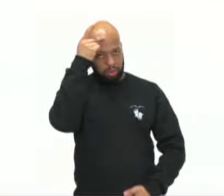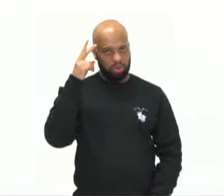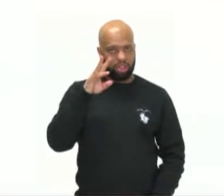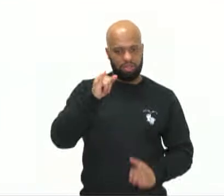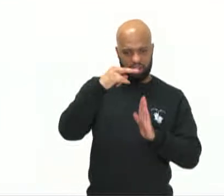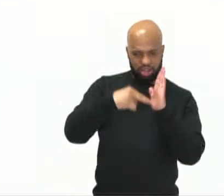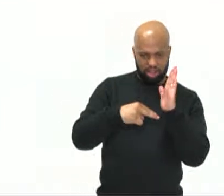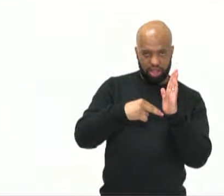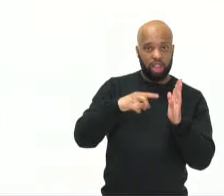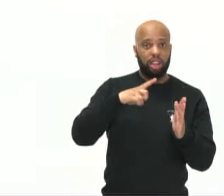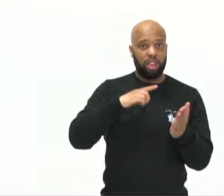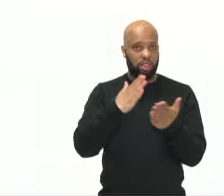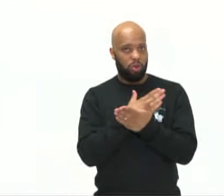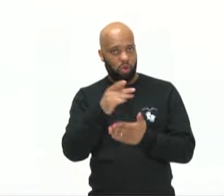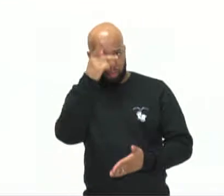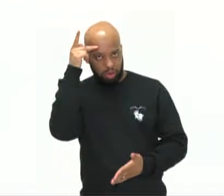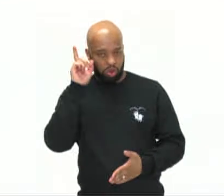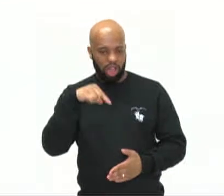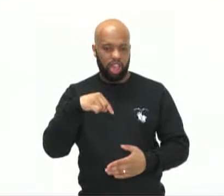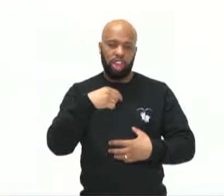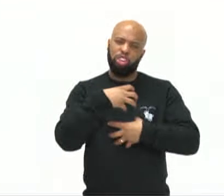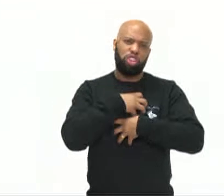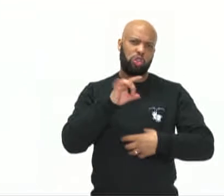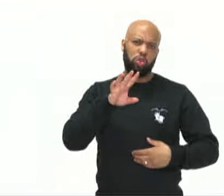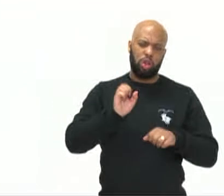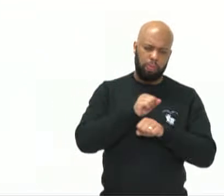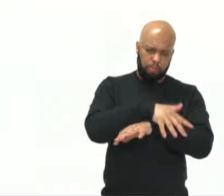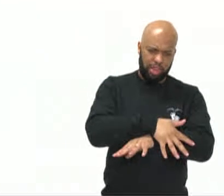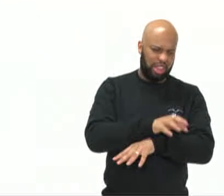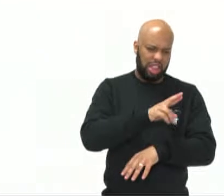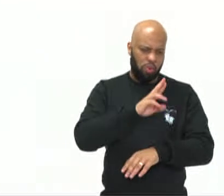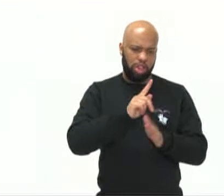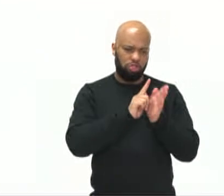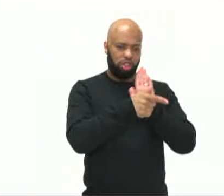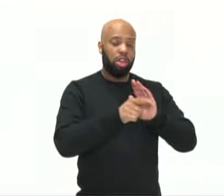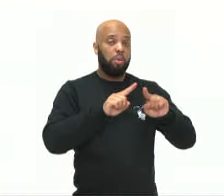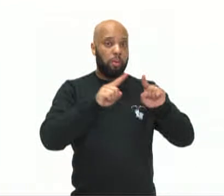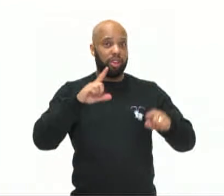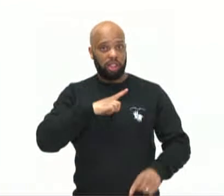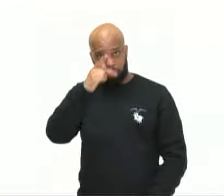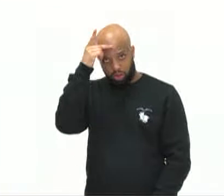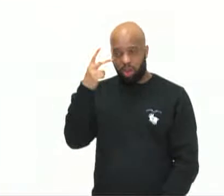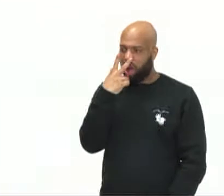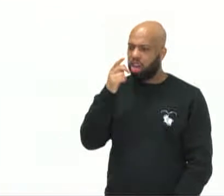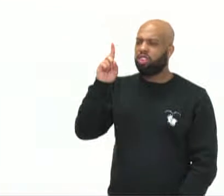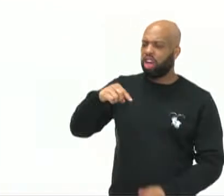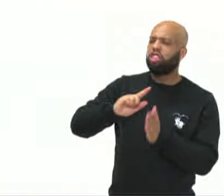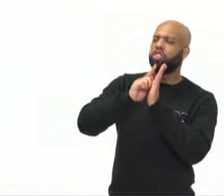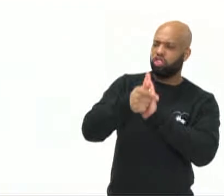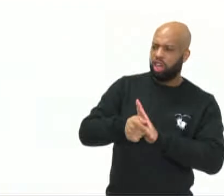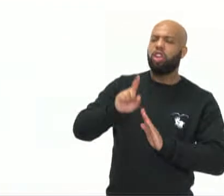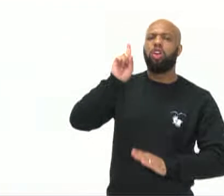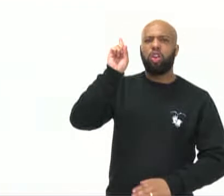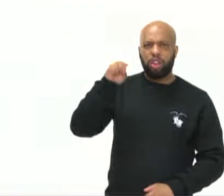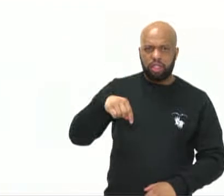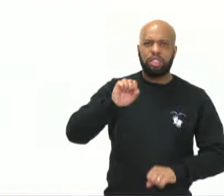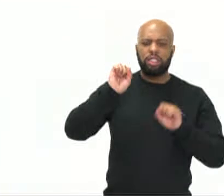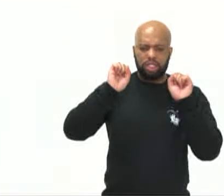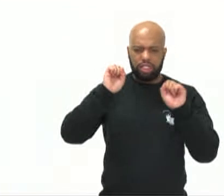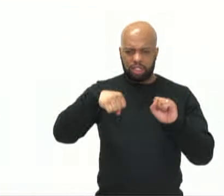alguns, são recursos midiáticos e não um gênero textual. Para outros, um gênero moldado pela preferência contemporânea